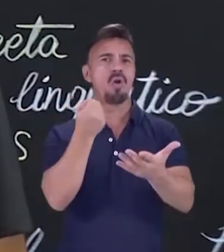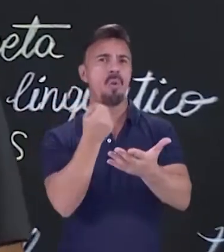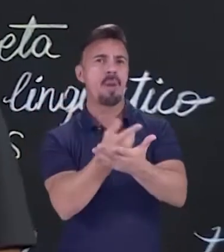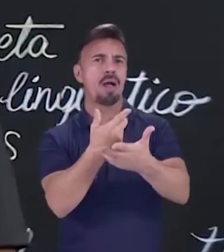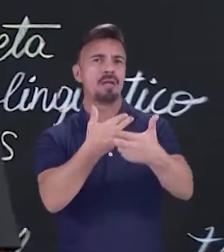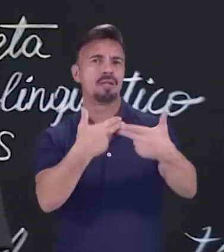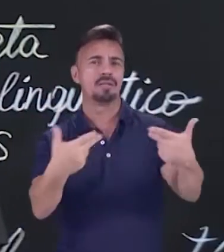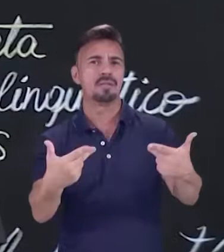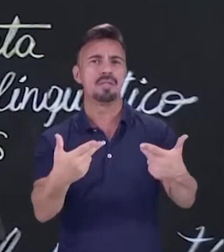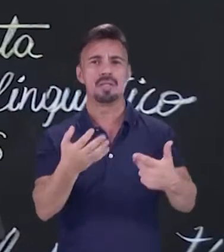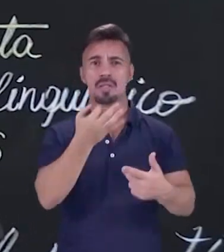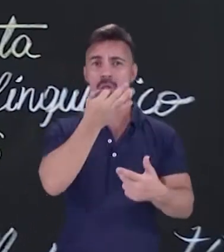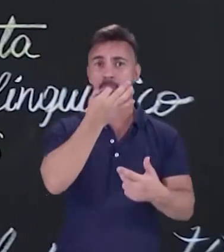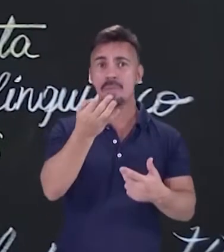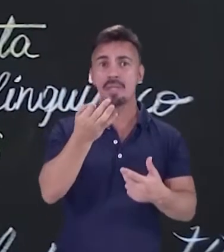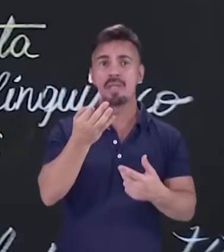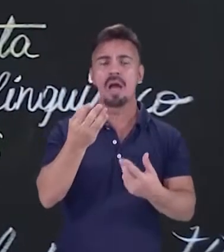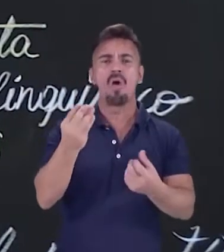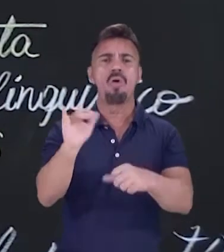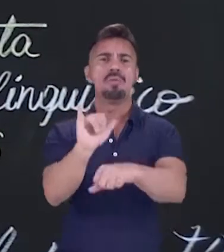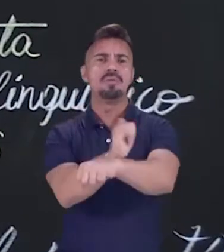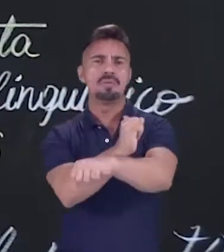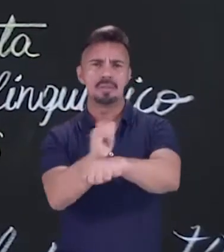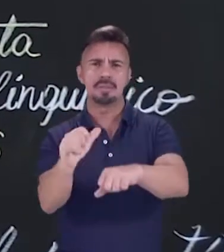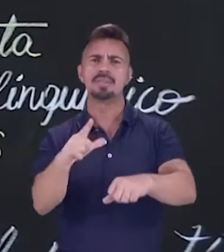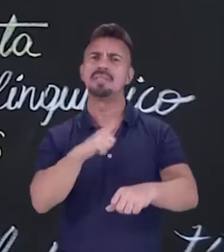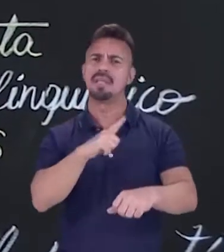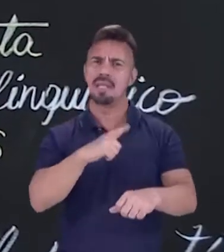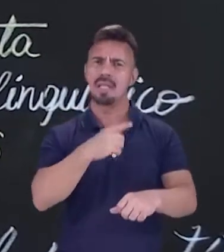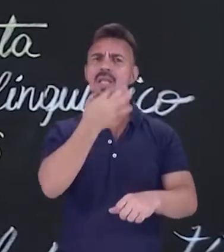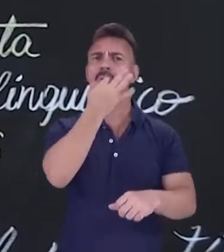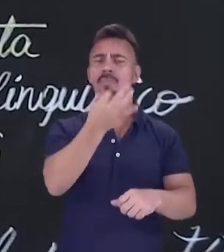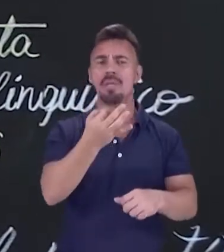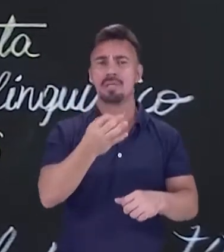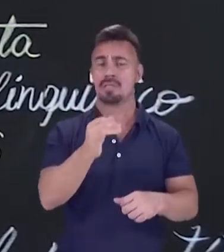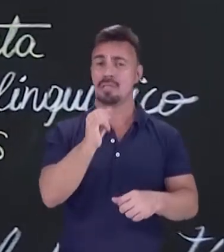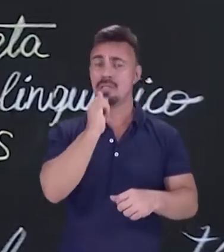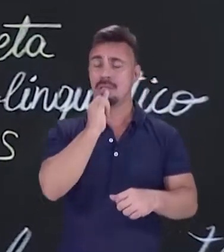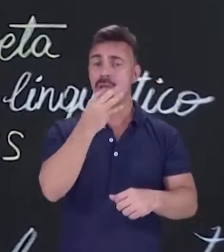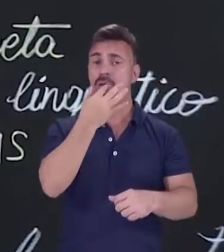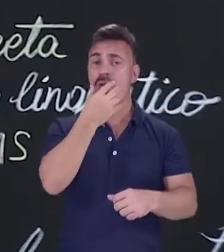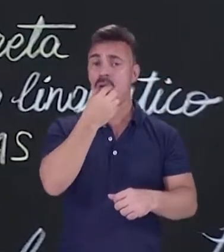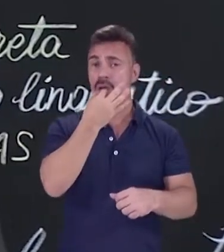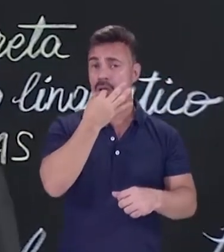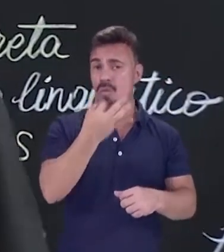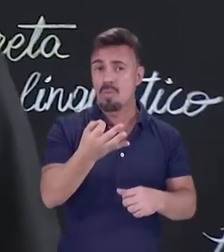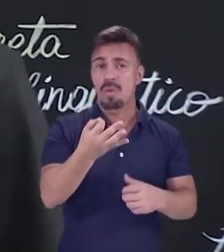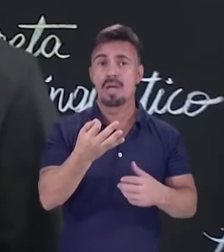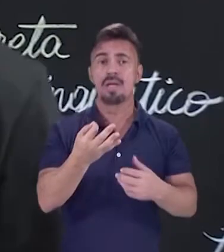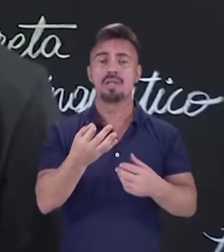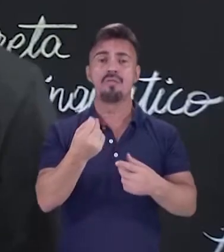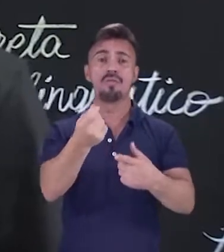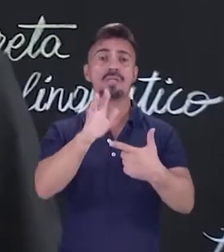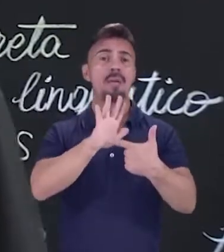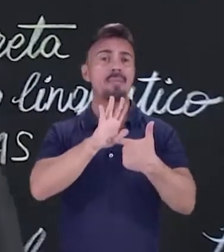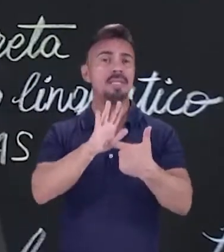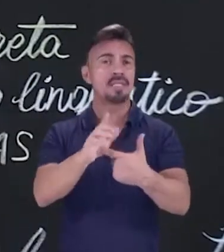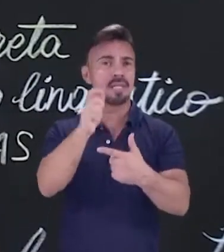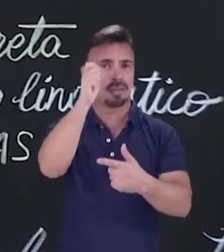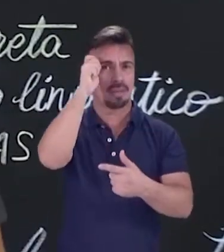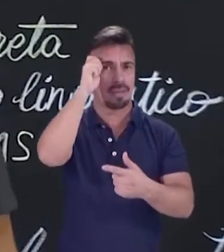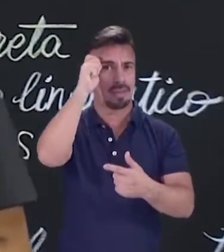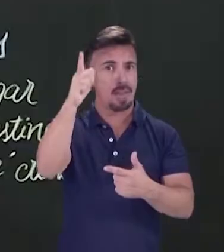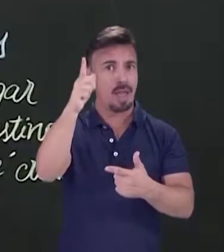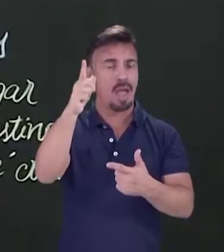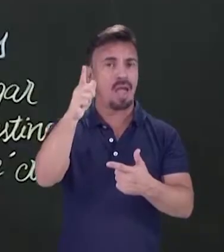caso do artigo de opinião, as estratégias de persuasão também estão presentes. Porque quando você argumenta, você apresenta ideias, você